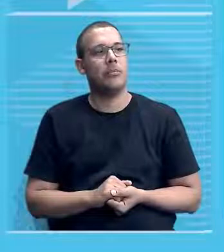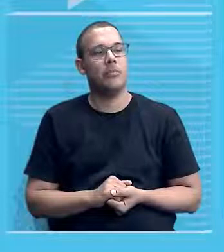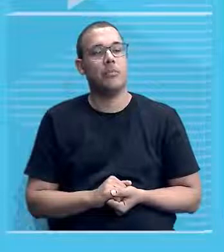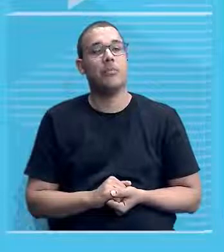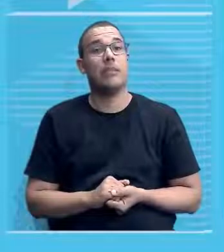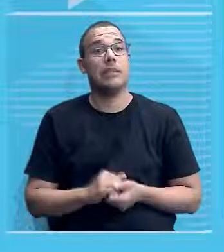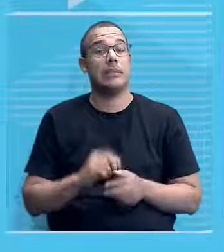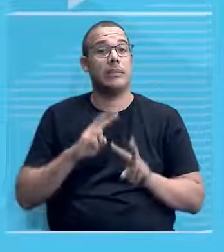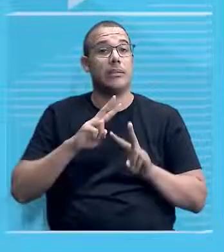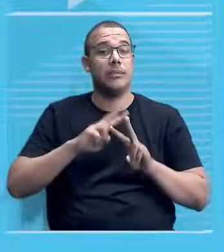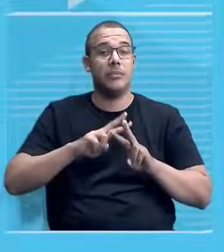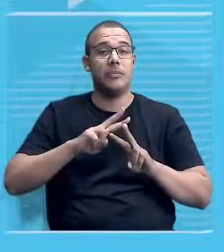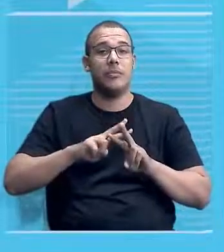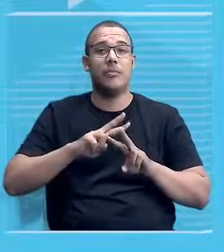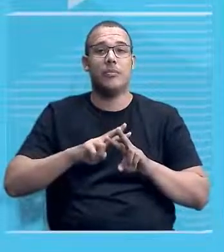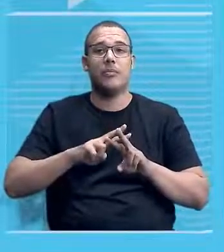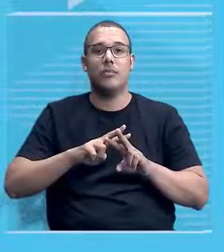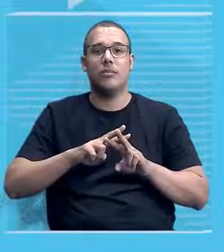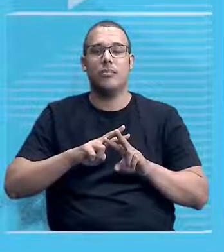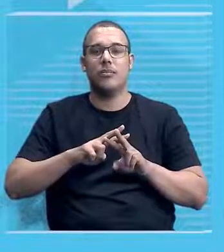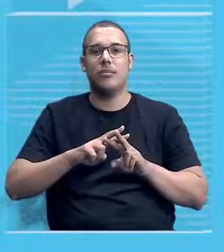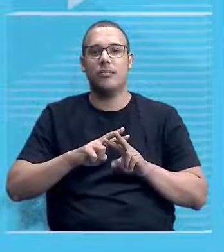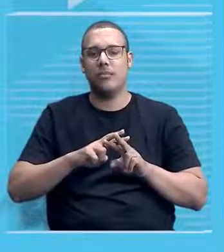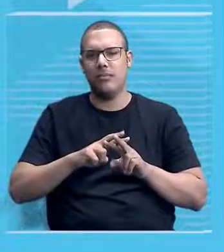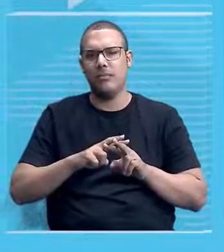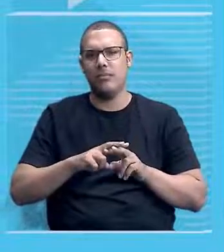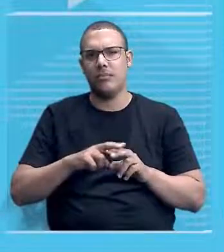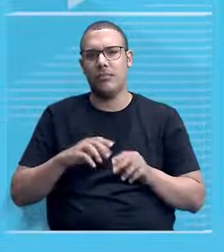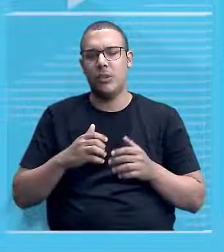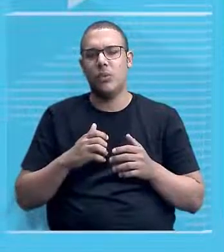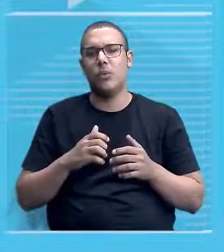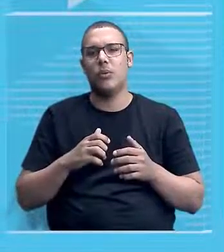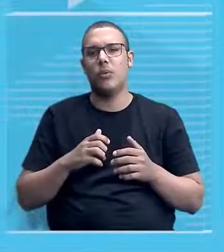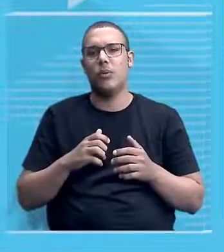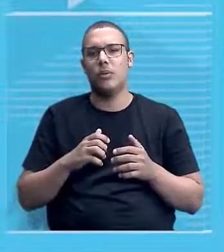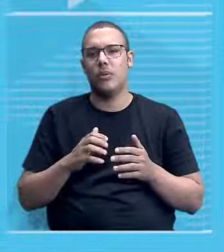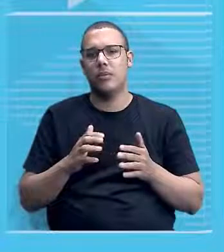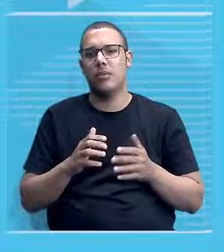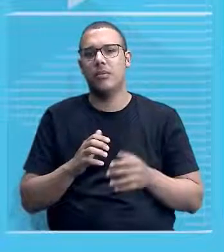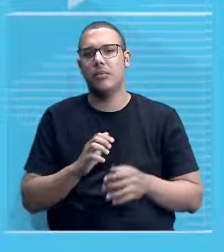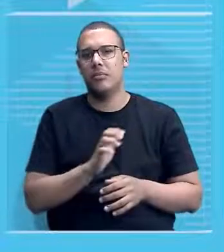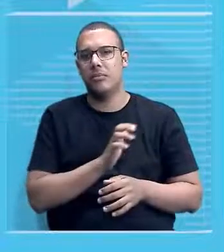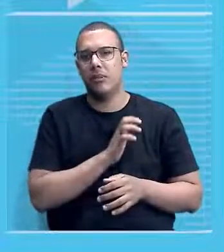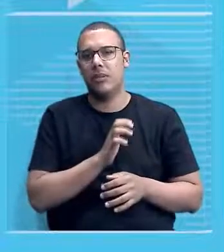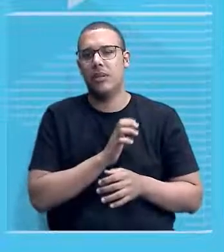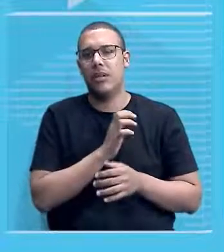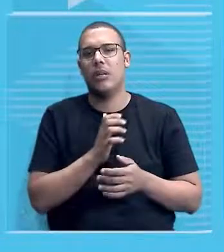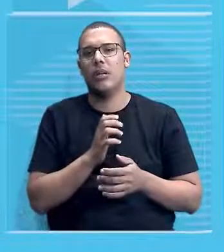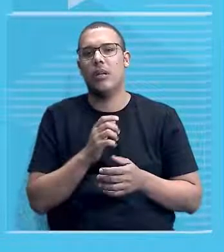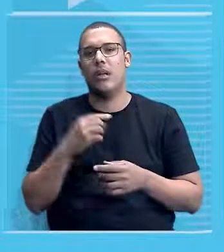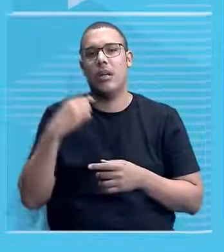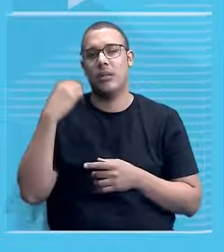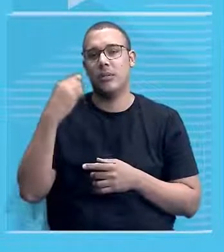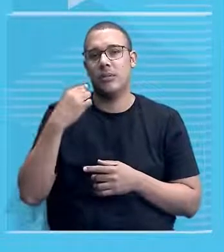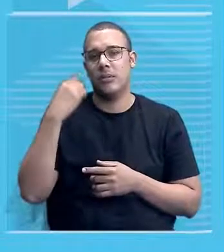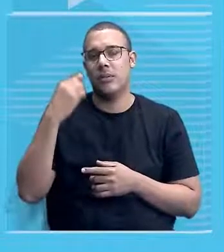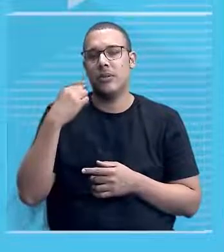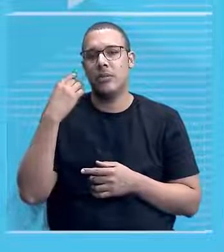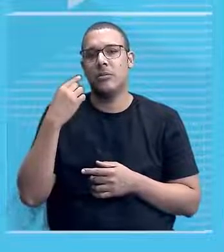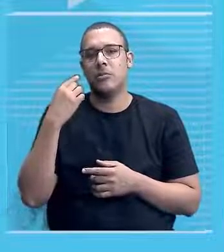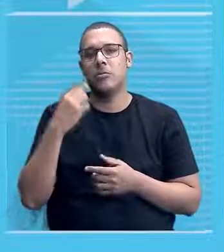preso né apesar de ser um homem poderoso economicamente intelectualmente ele era um advogado